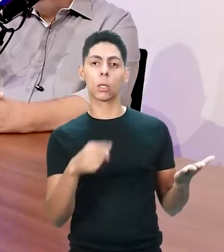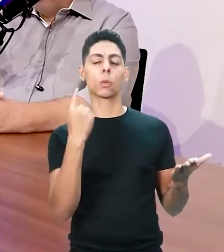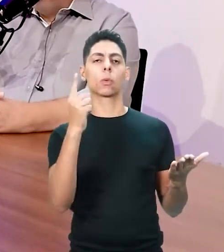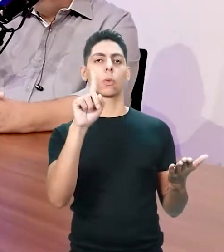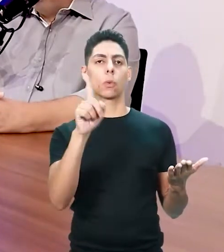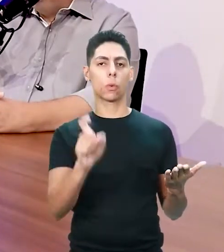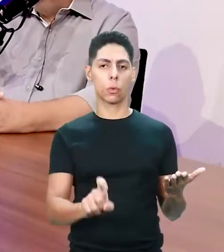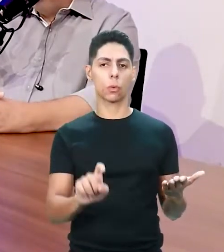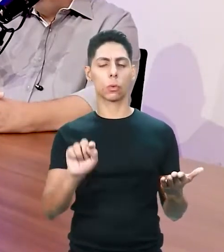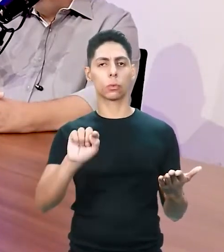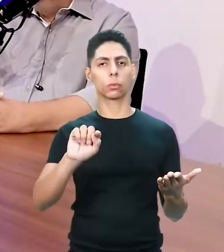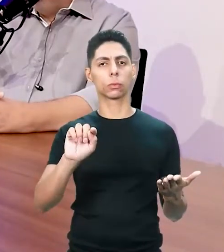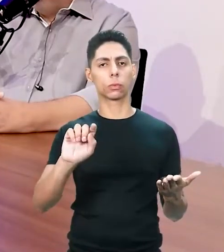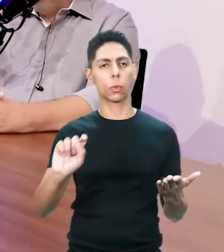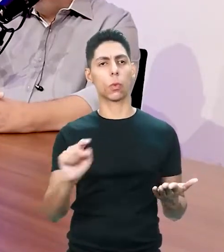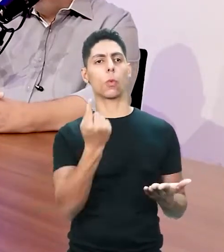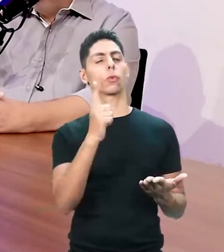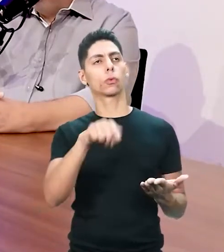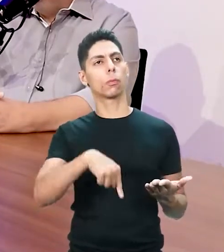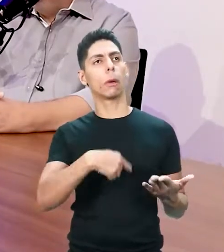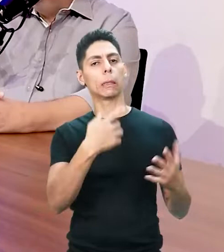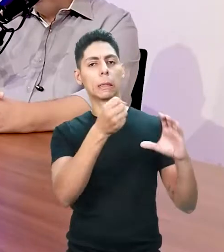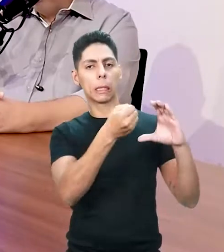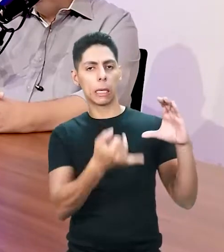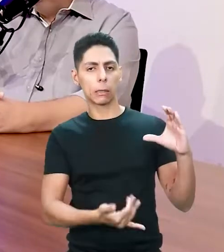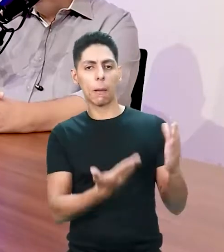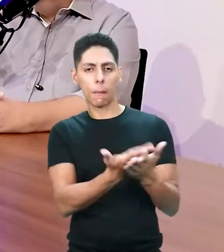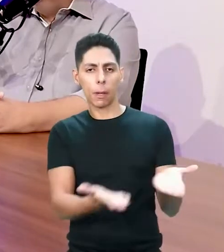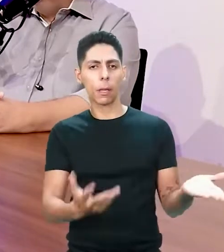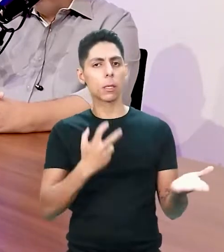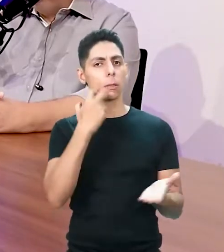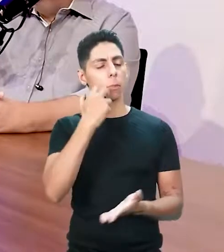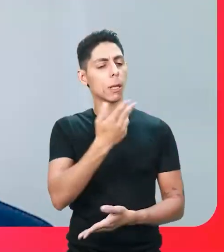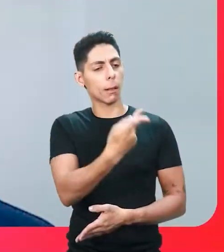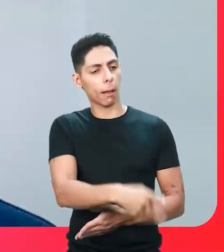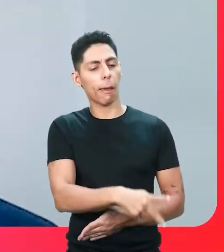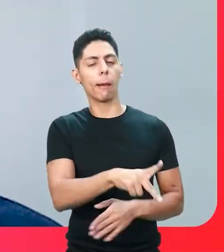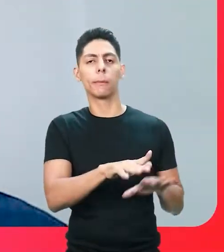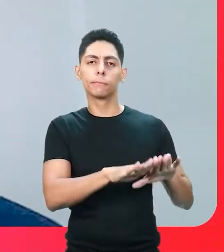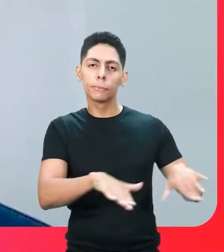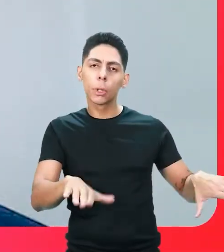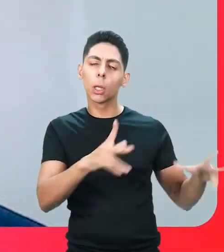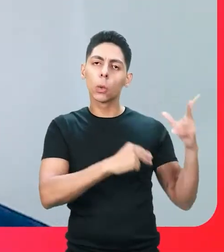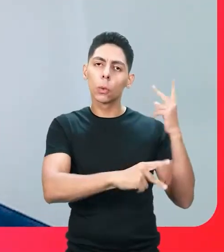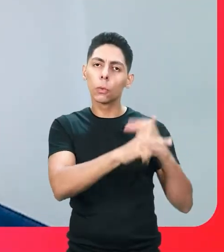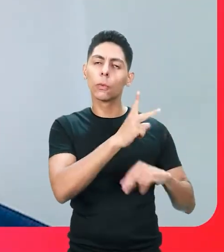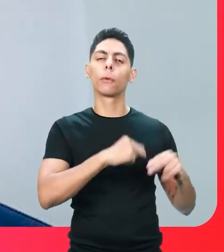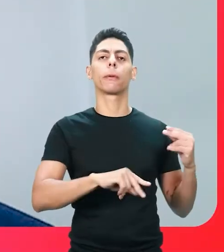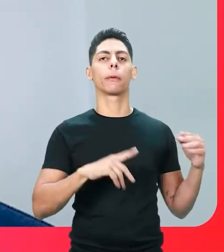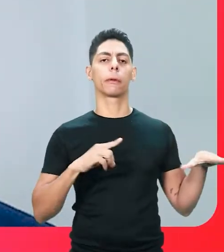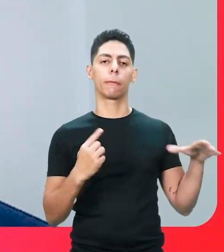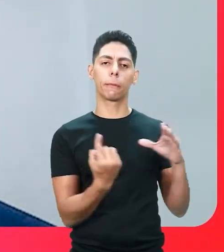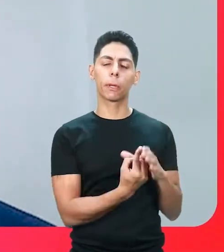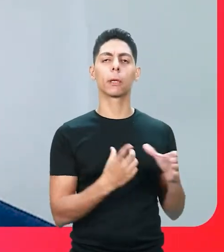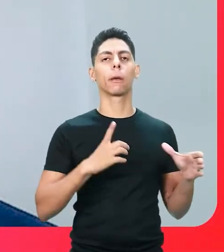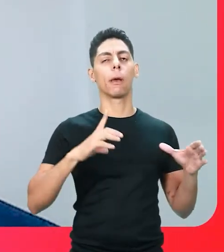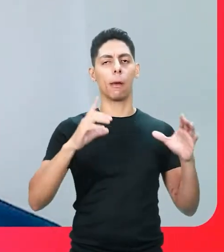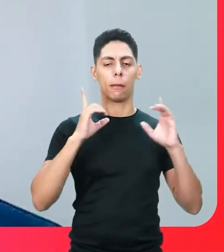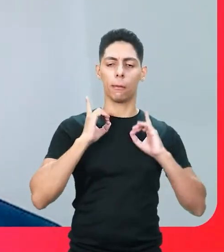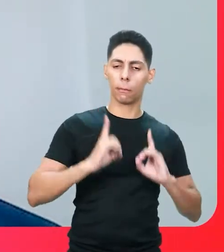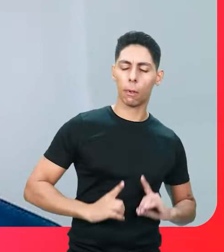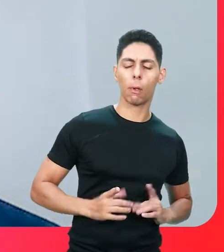último aspecto que faltava para eu vencer a timidez daquele menino Uhum. do subúrbio com deficiência visual,